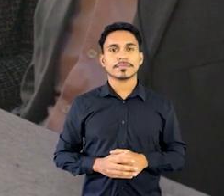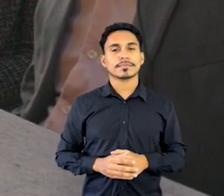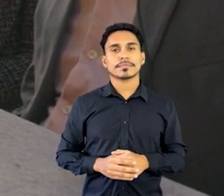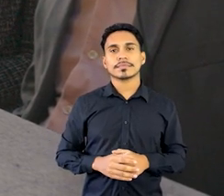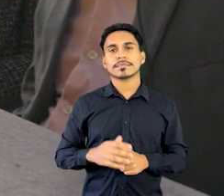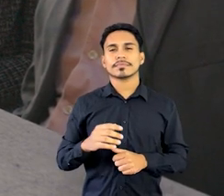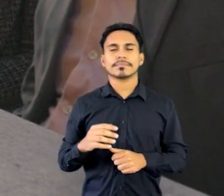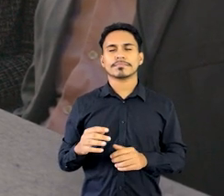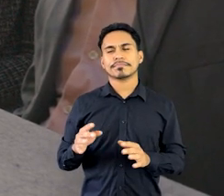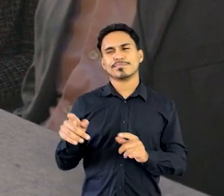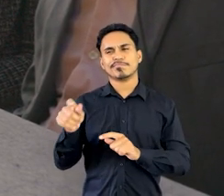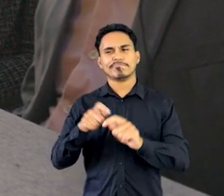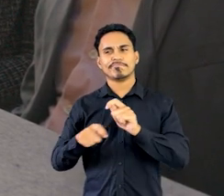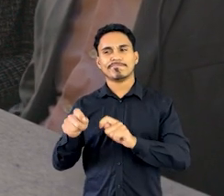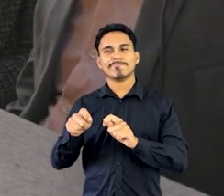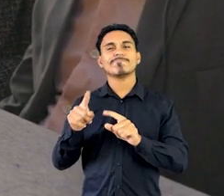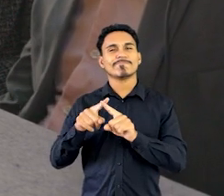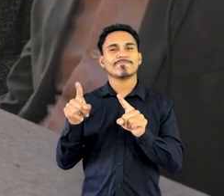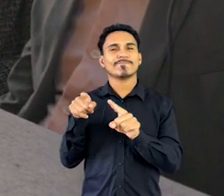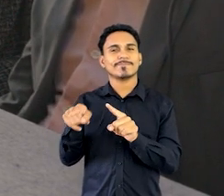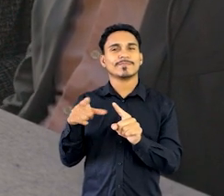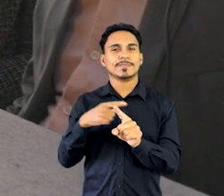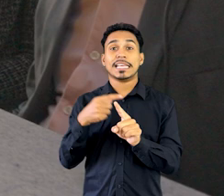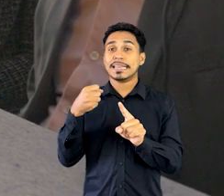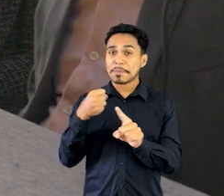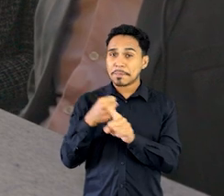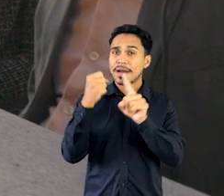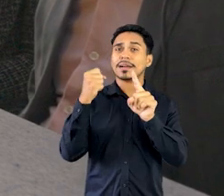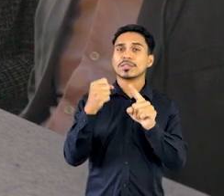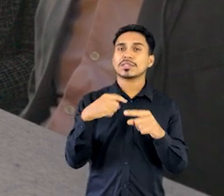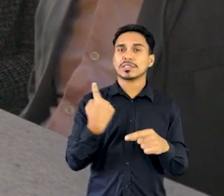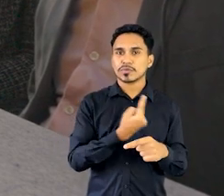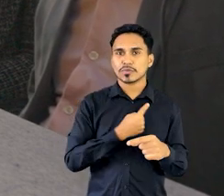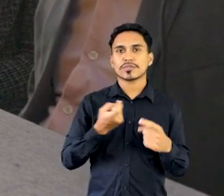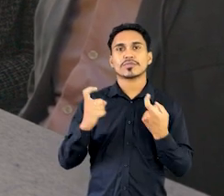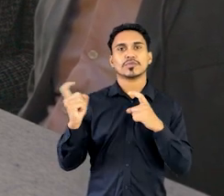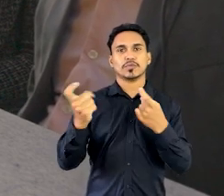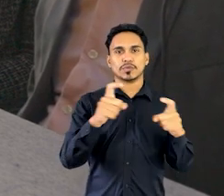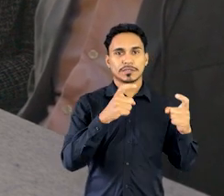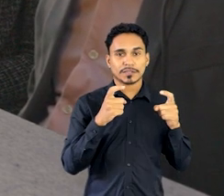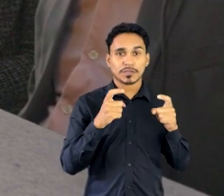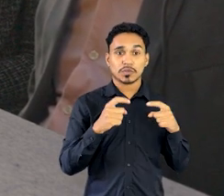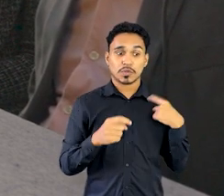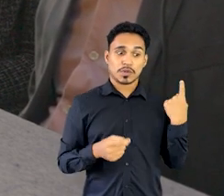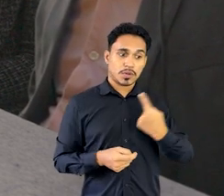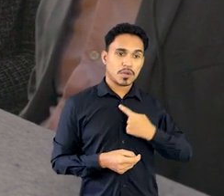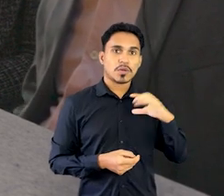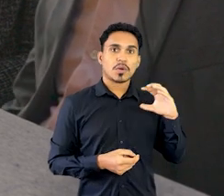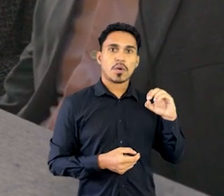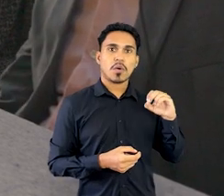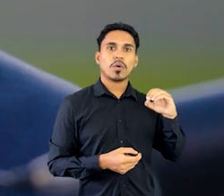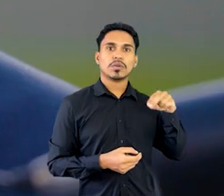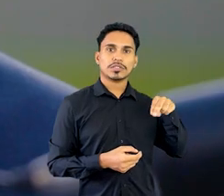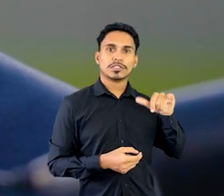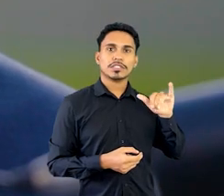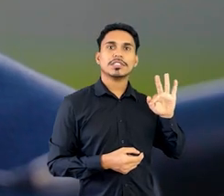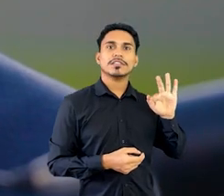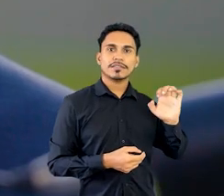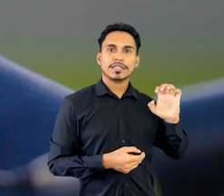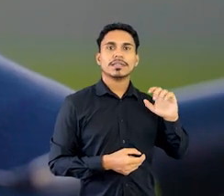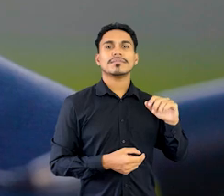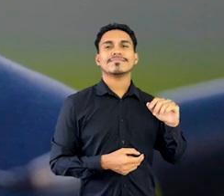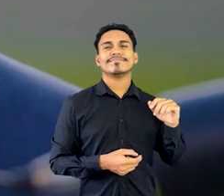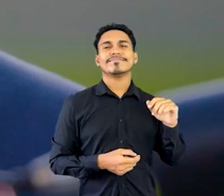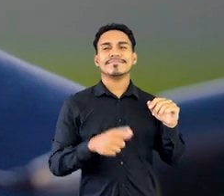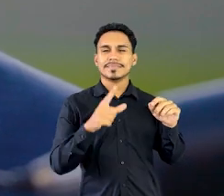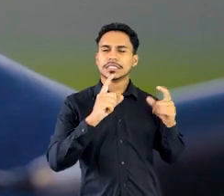eu não se entrar no mérito das negociações mas isso causa o impacto né nas discussões nós lá Enquanto conif estamos